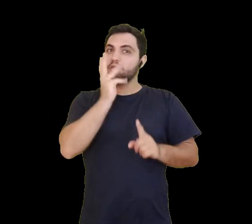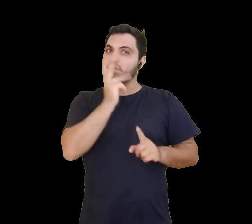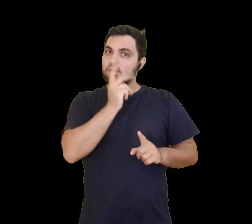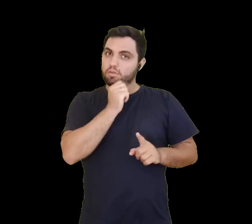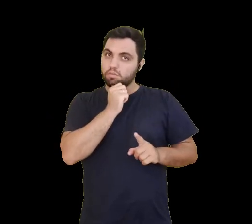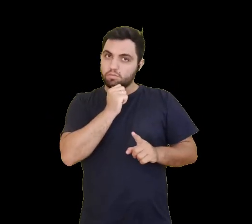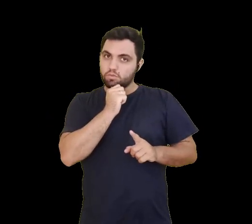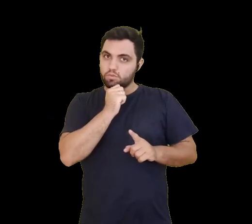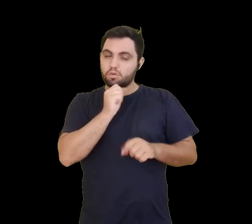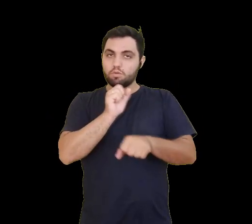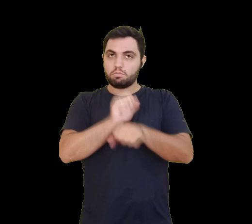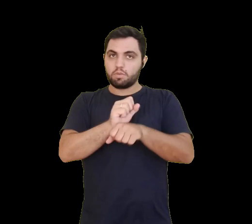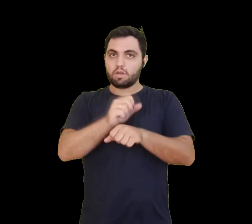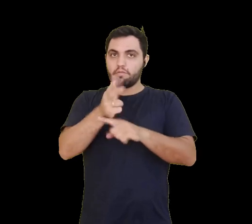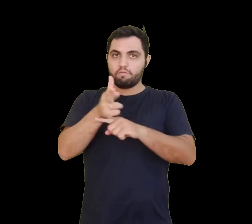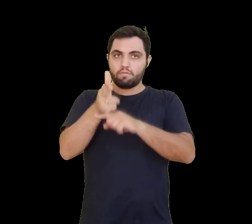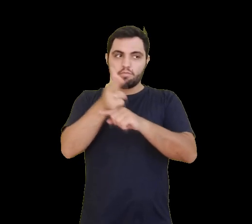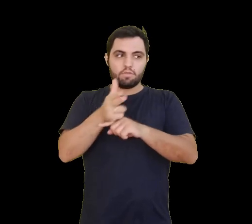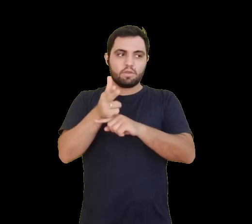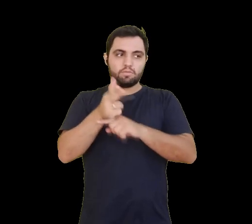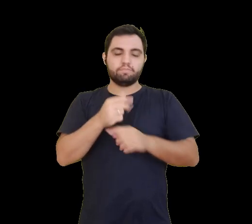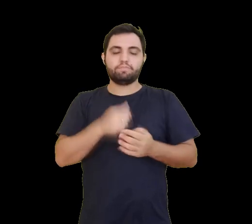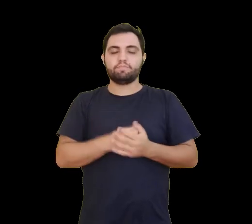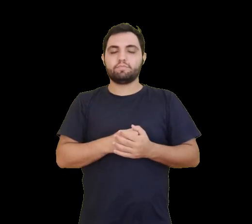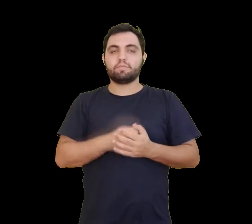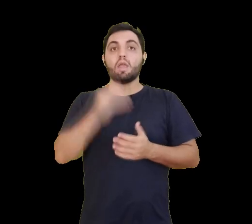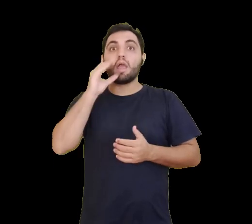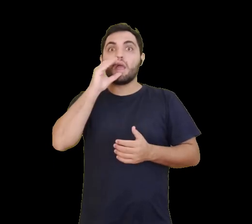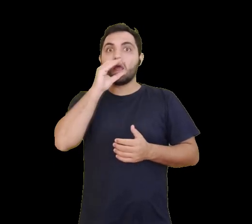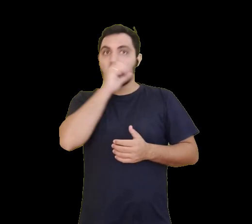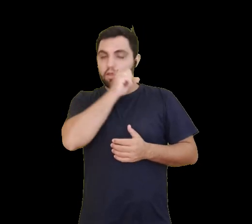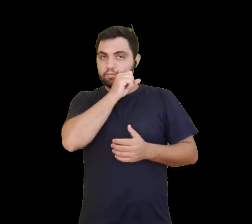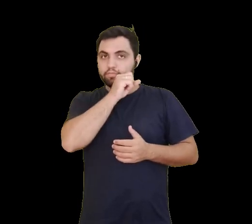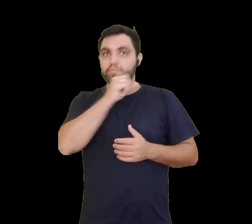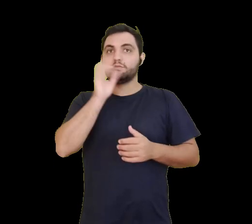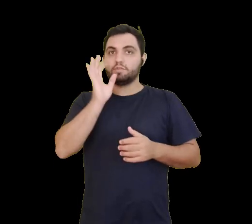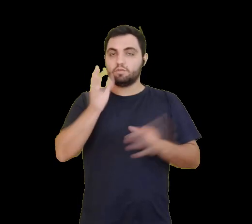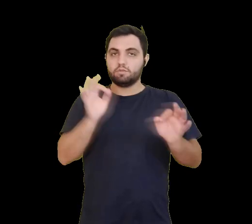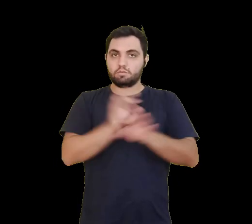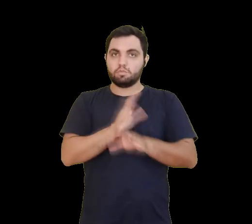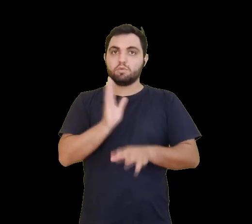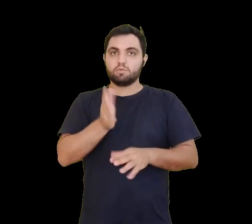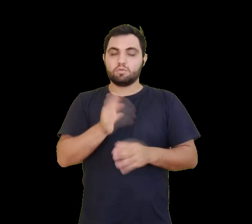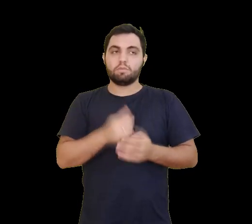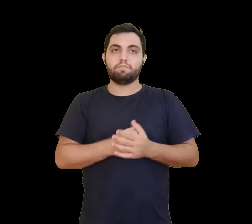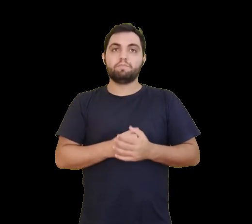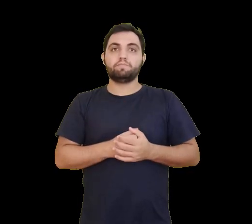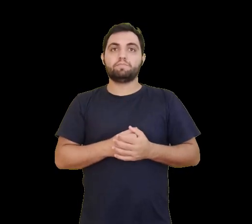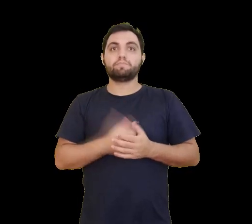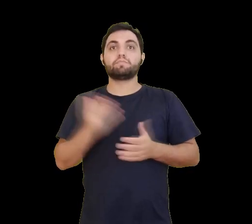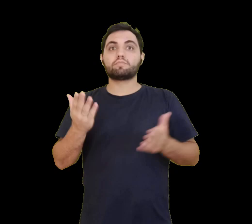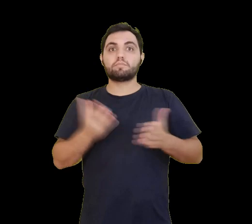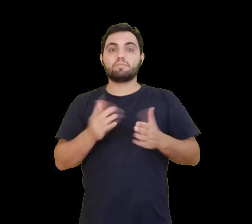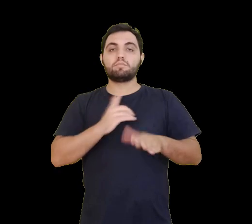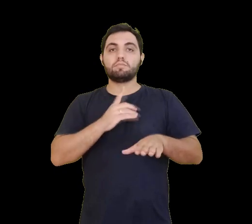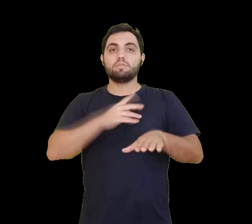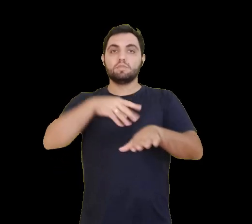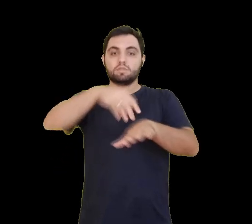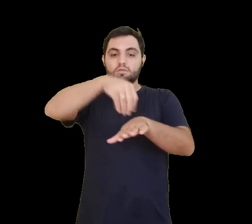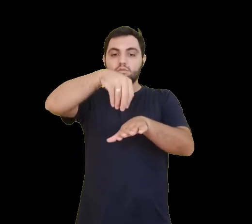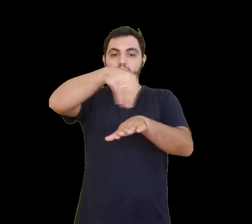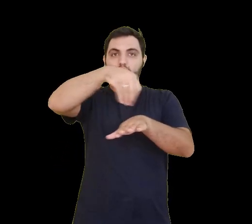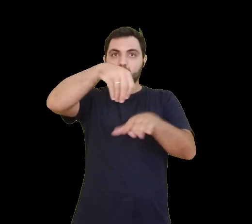interromper a filmagem. Acabou o aquecimento da bandeja, agora ele vai fazer o aquecimento do extrusor, ou seja, daquela cabeça de impressão,